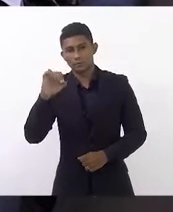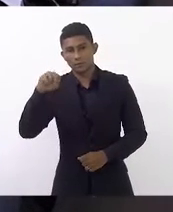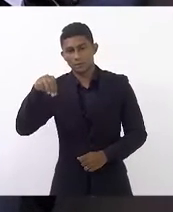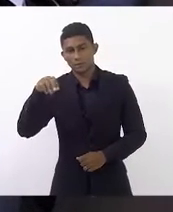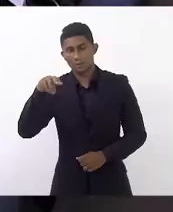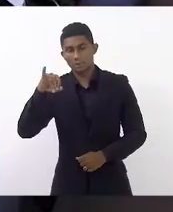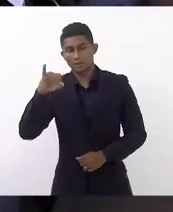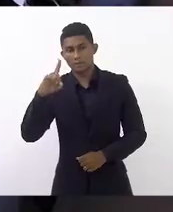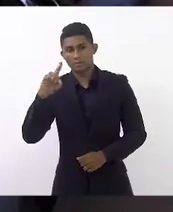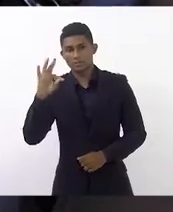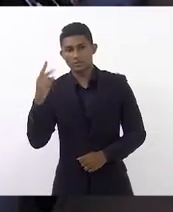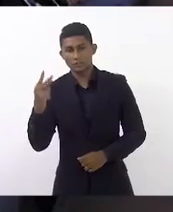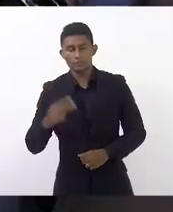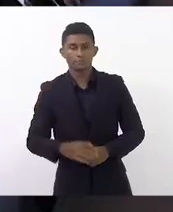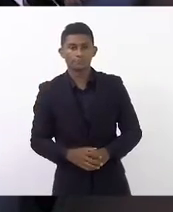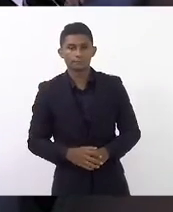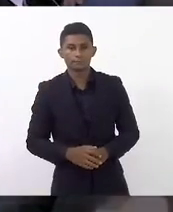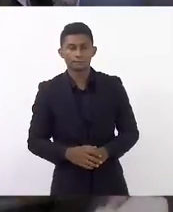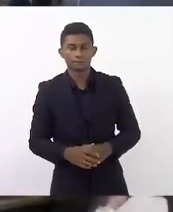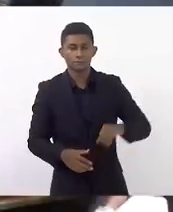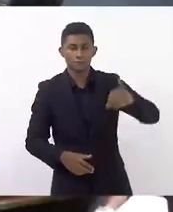Deputado Jair Bittencourt.